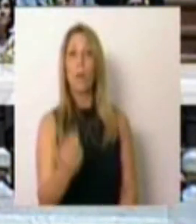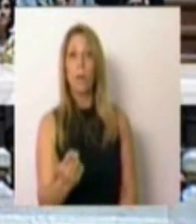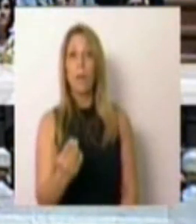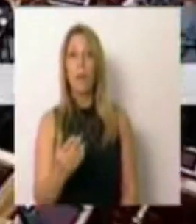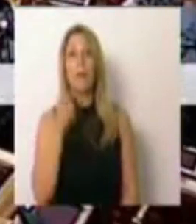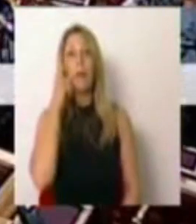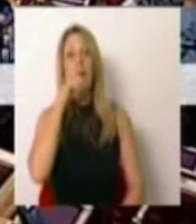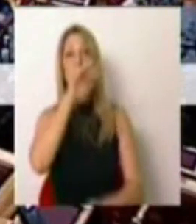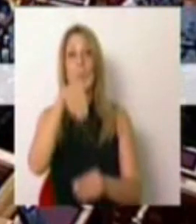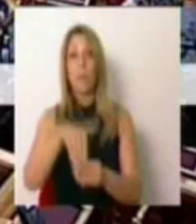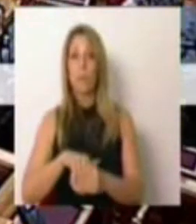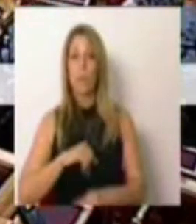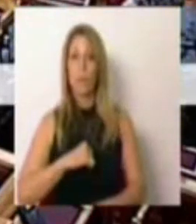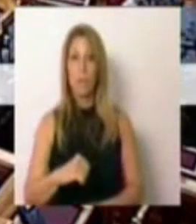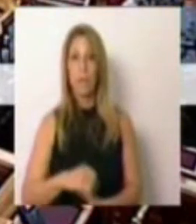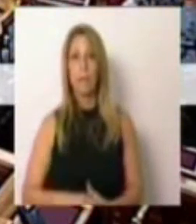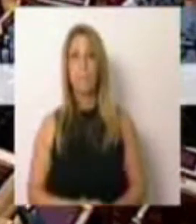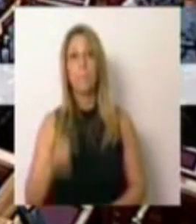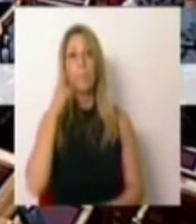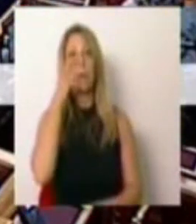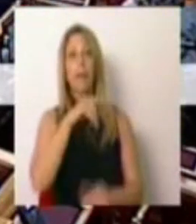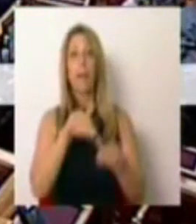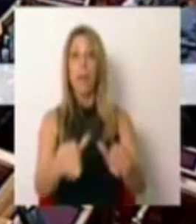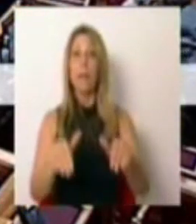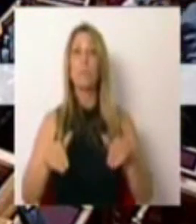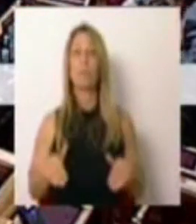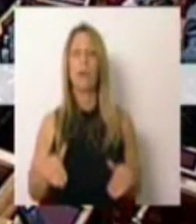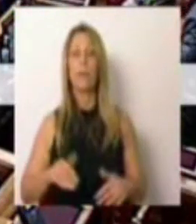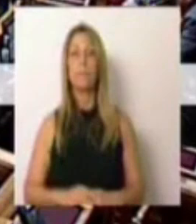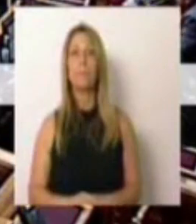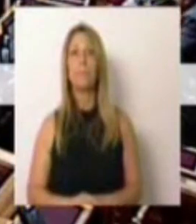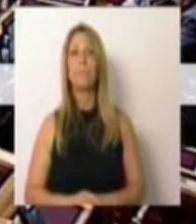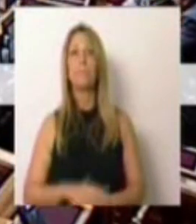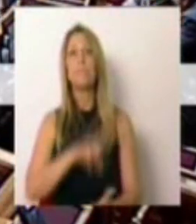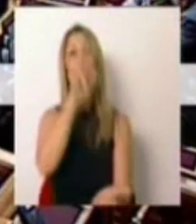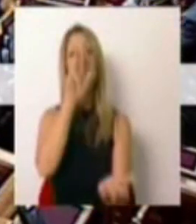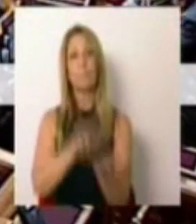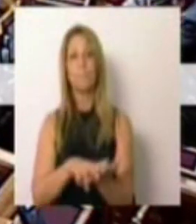vota contra? Quem se abstém? É aprovado por unanimidade.